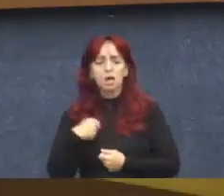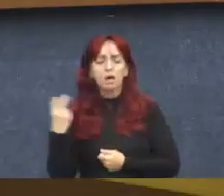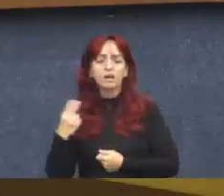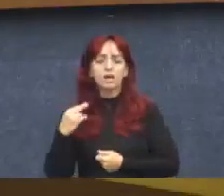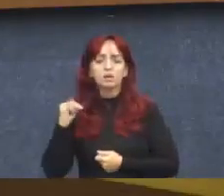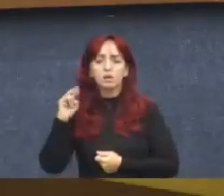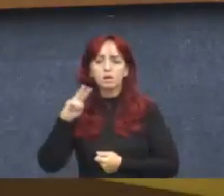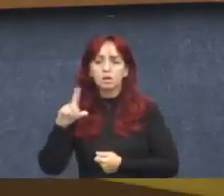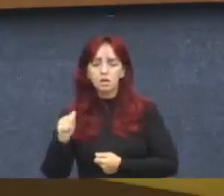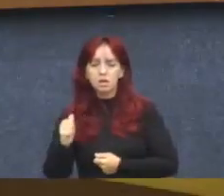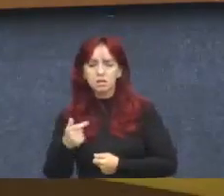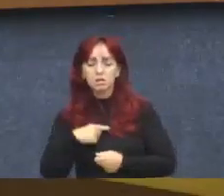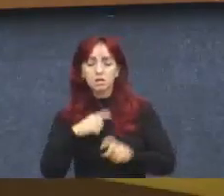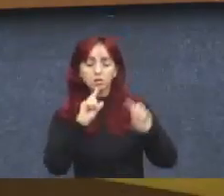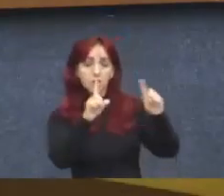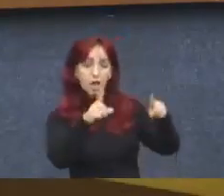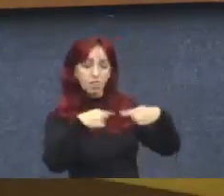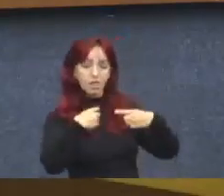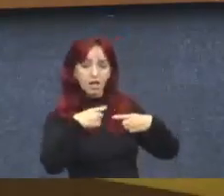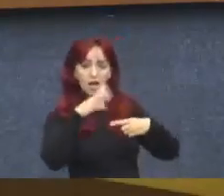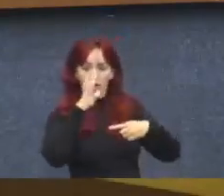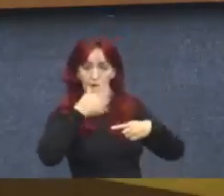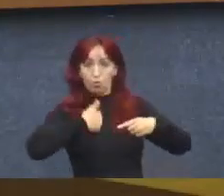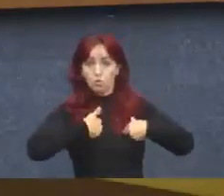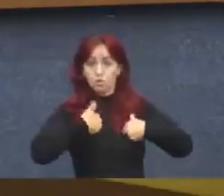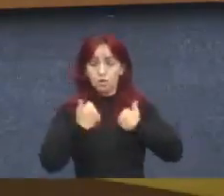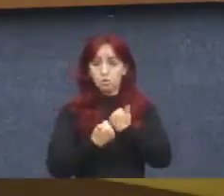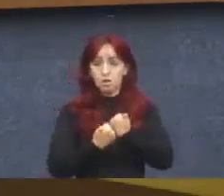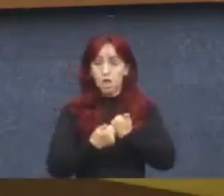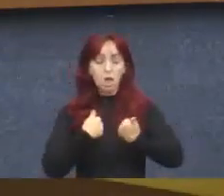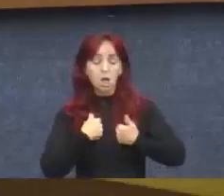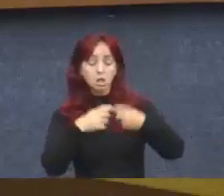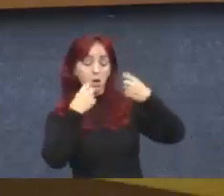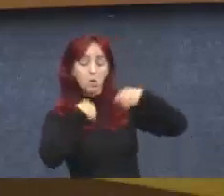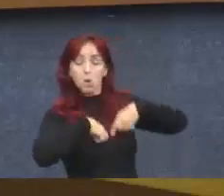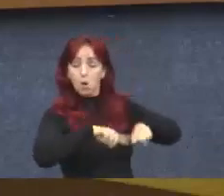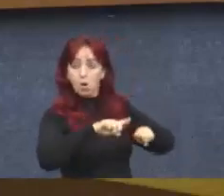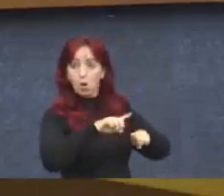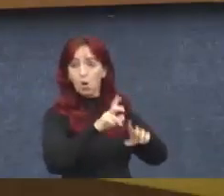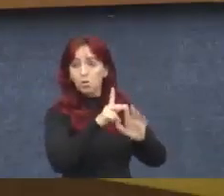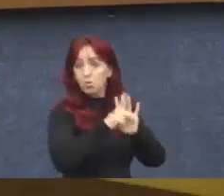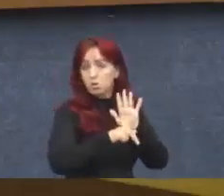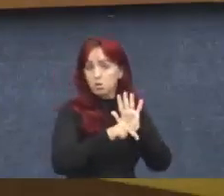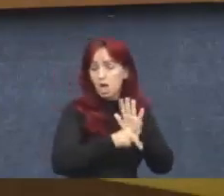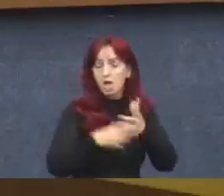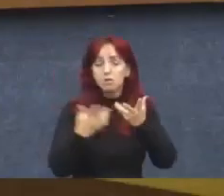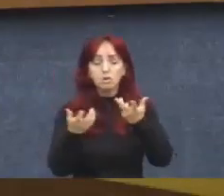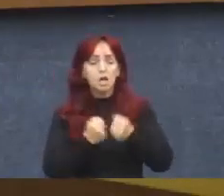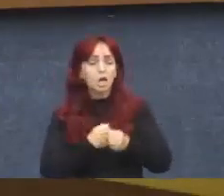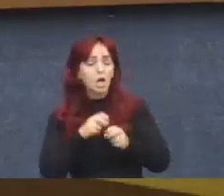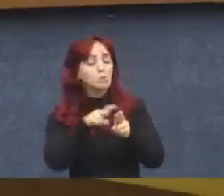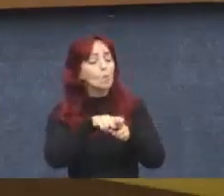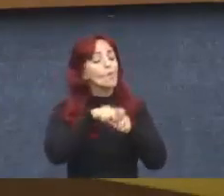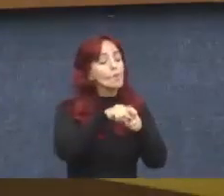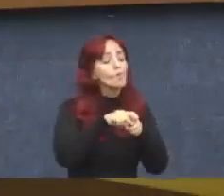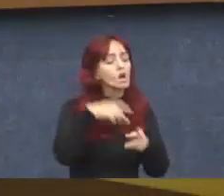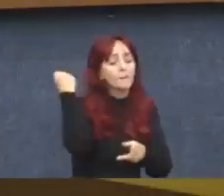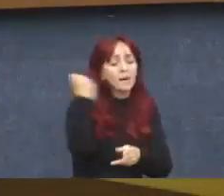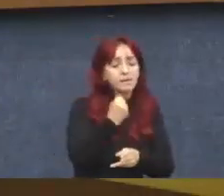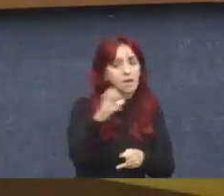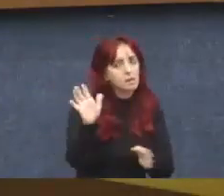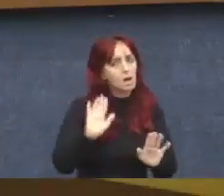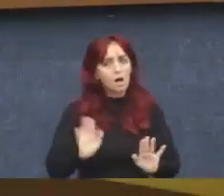lá, estamos sendo atacados como que nós somos contra, queremos que, matar cavalo, queremos que os cavalos... De